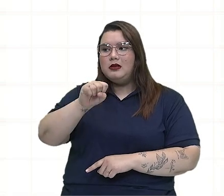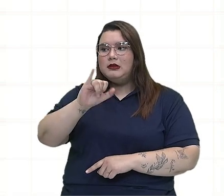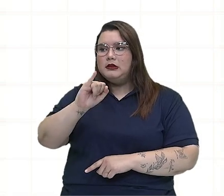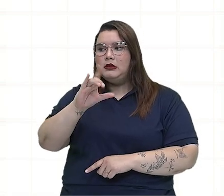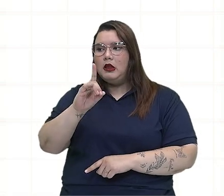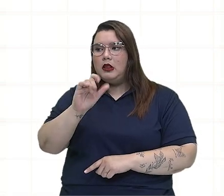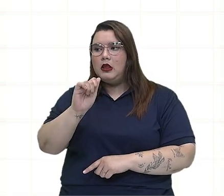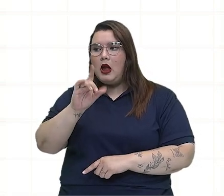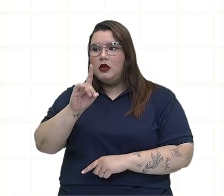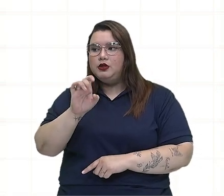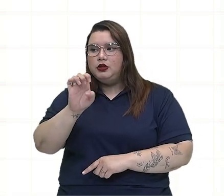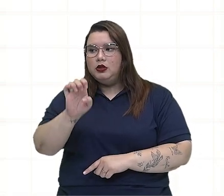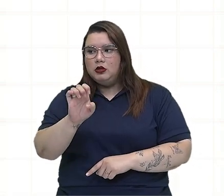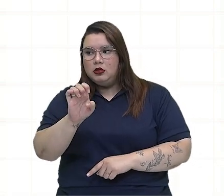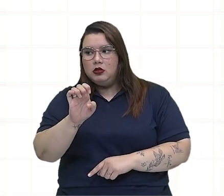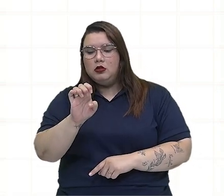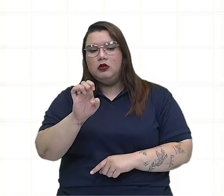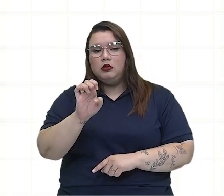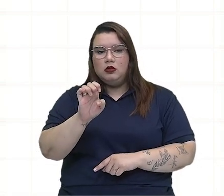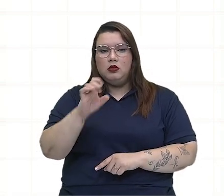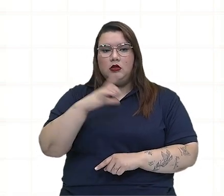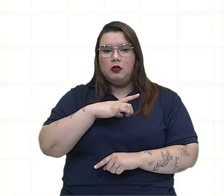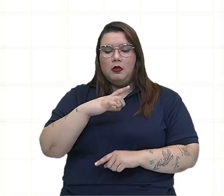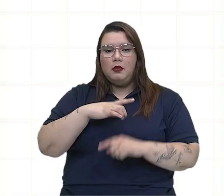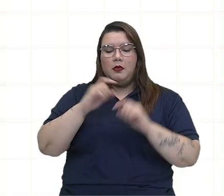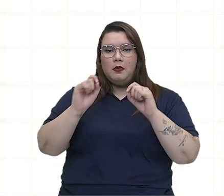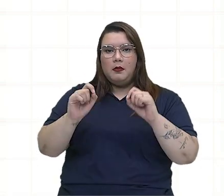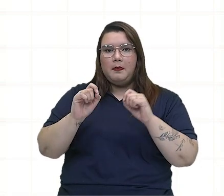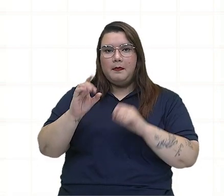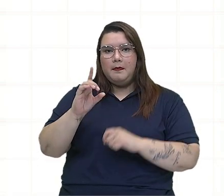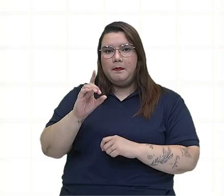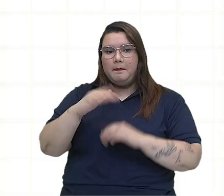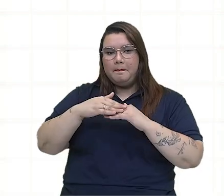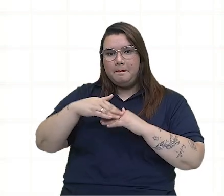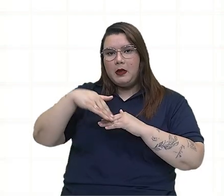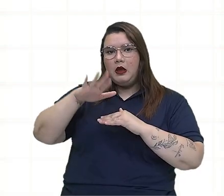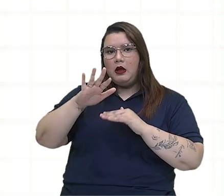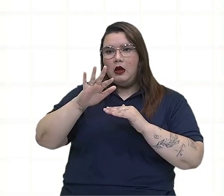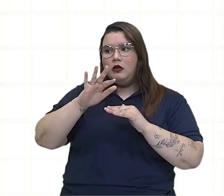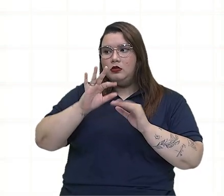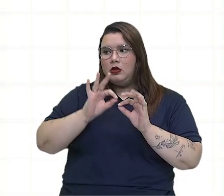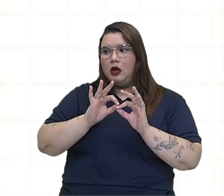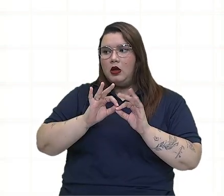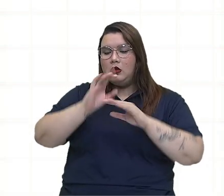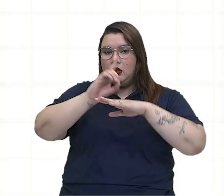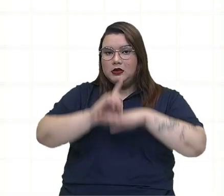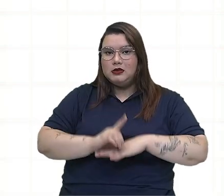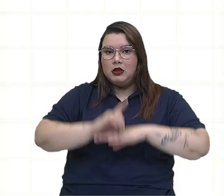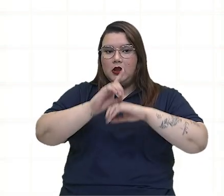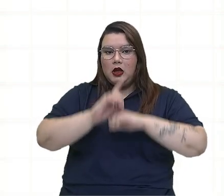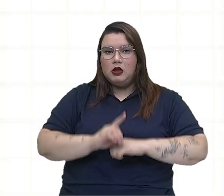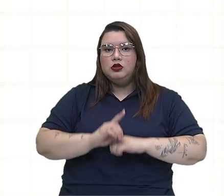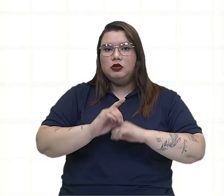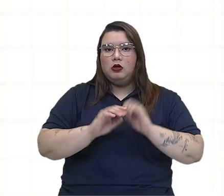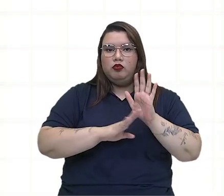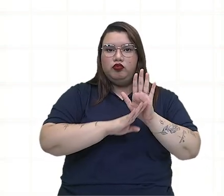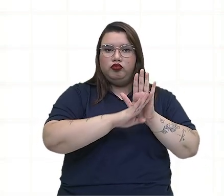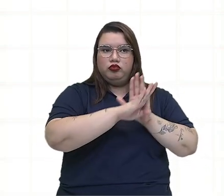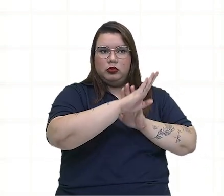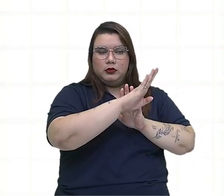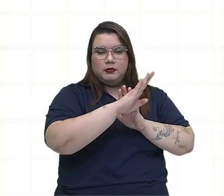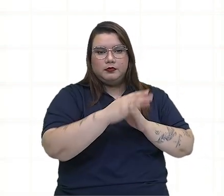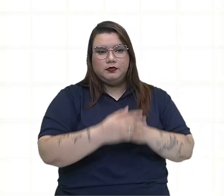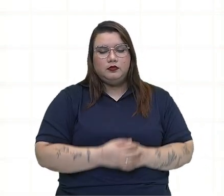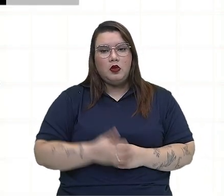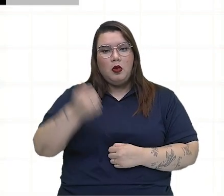esse núcleo e a atmosfera que eles possuem, eles têm uma maior densidade. O primeiro planeta que a gente